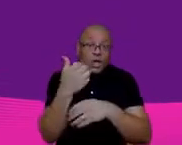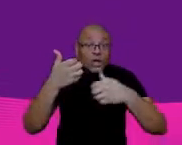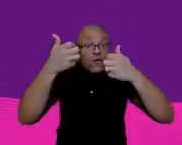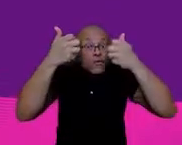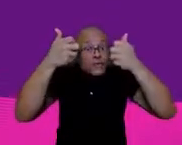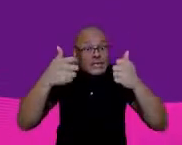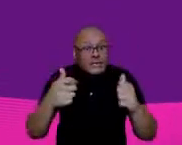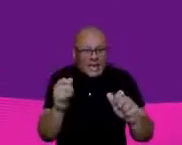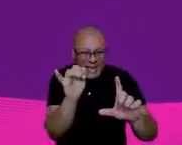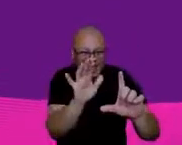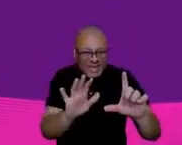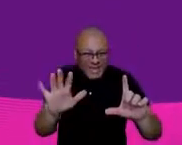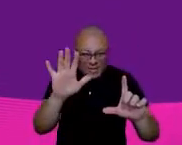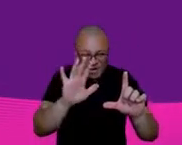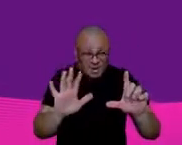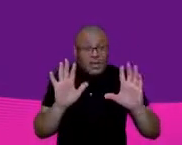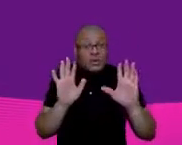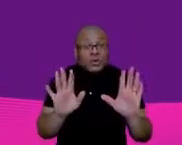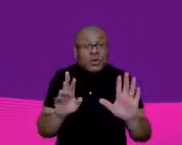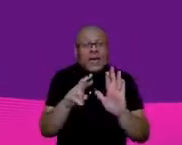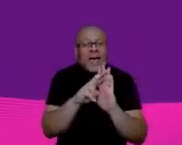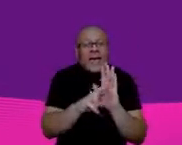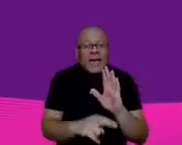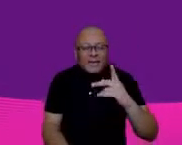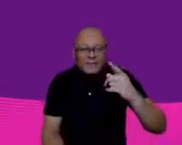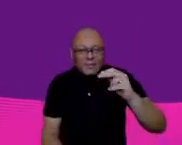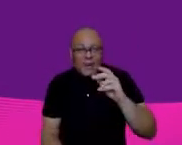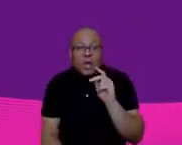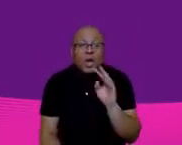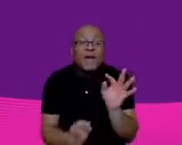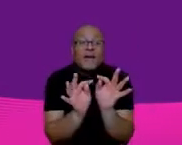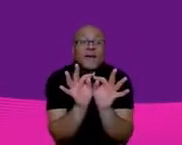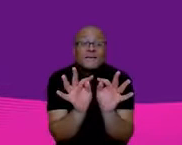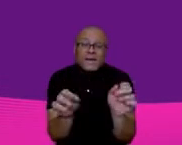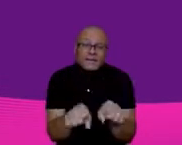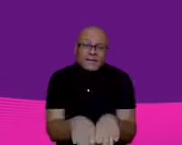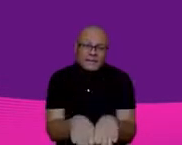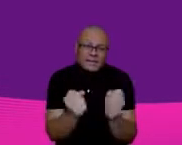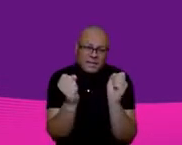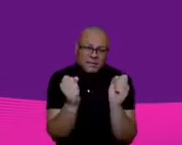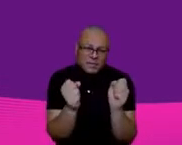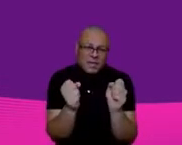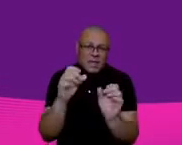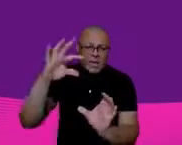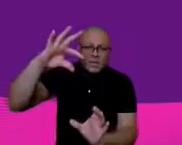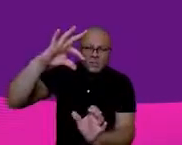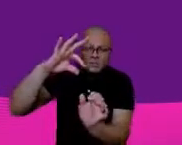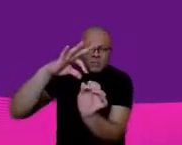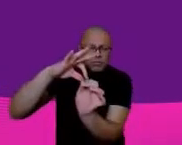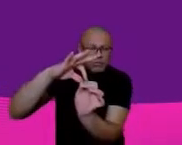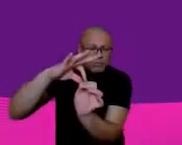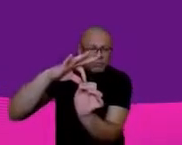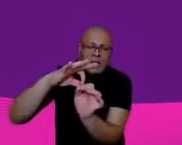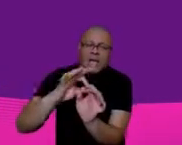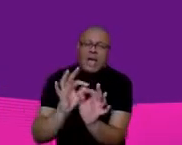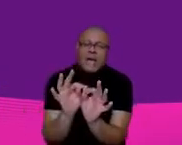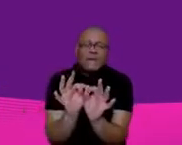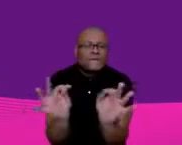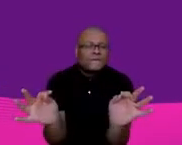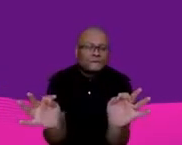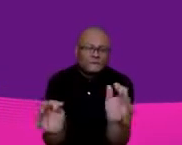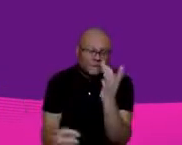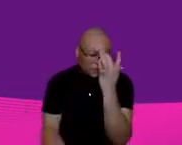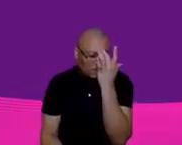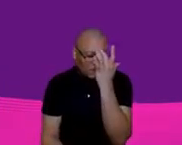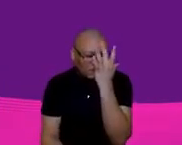falo de parâmetros. Quando eu tenho uma fratura simples, é muito fácil. Eu pego um quebra-cabeça e coloco uma peça encaixando na outra. Faço, falo